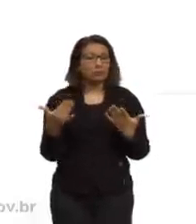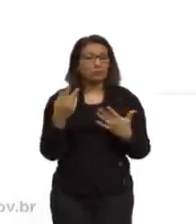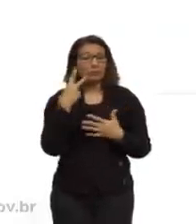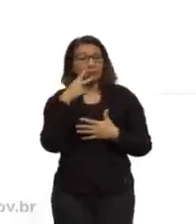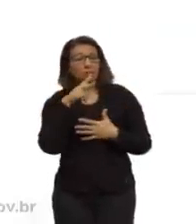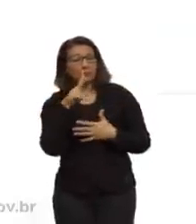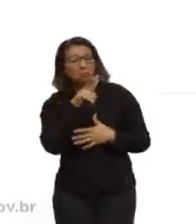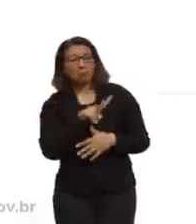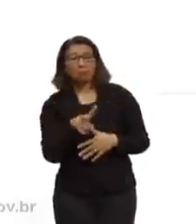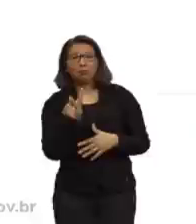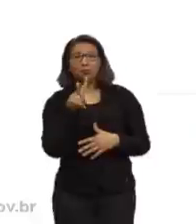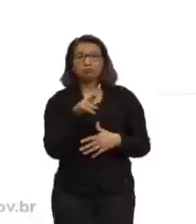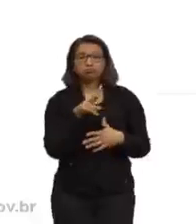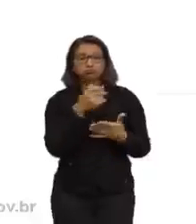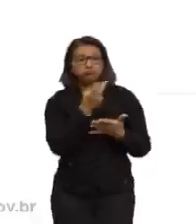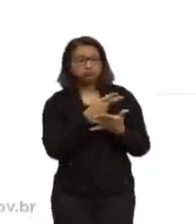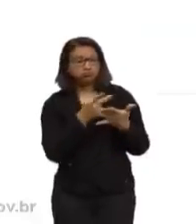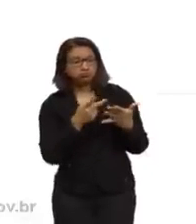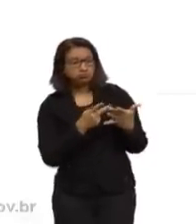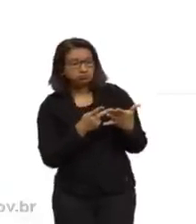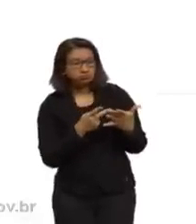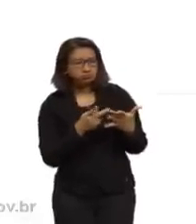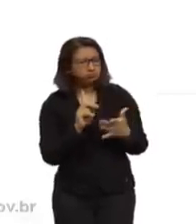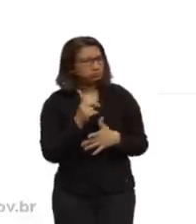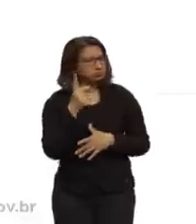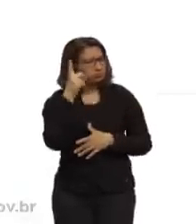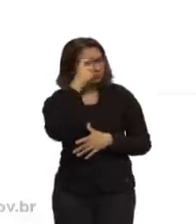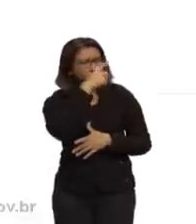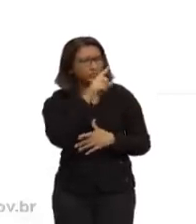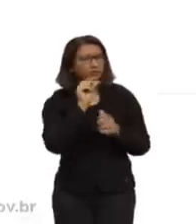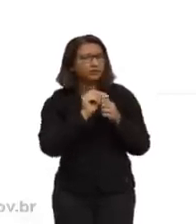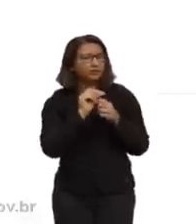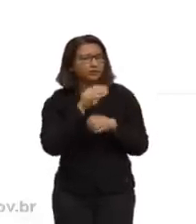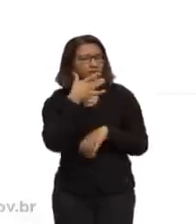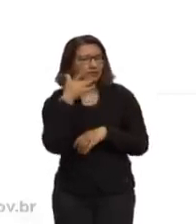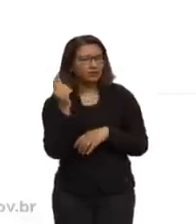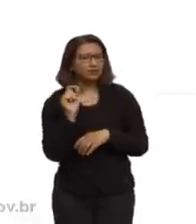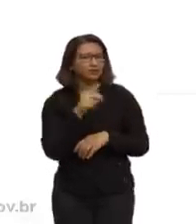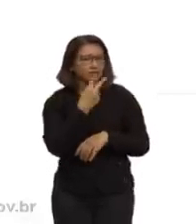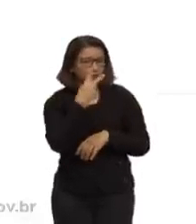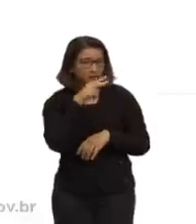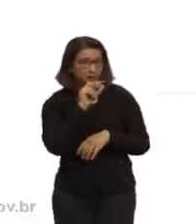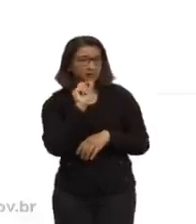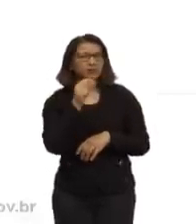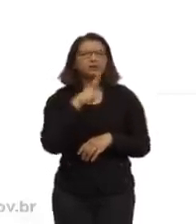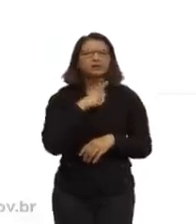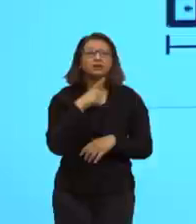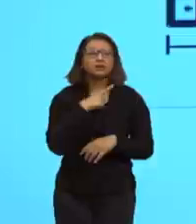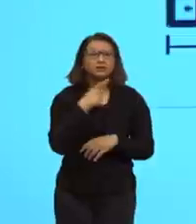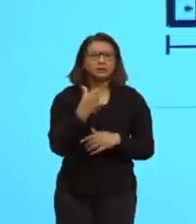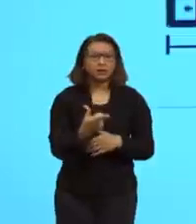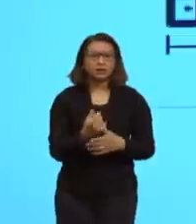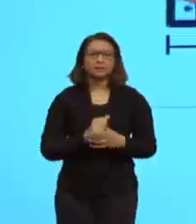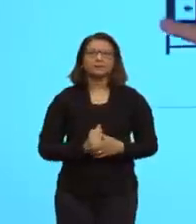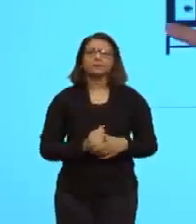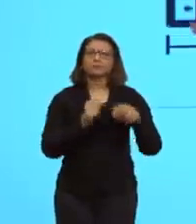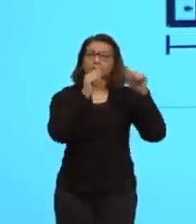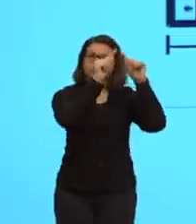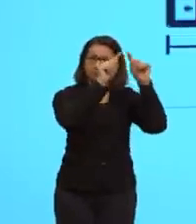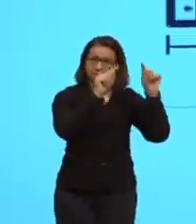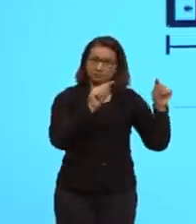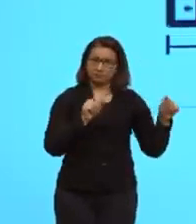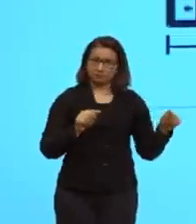Aparentemente, né, a gente olha assim, mas a gente percebe que ela não é difícil de fazer, ela é facinha, ó. O que, que eu tenho aqui? Um triângulo